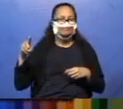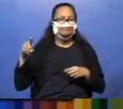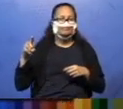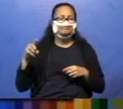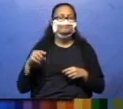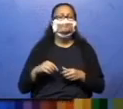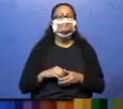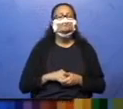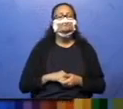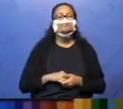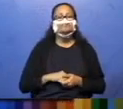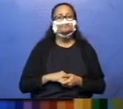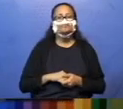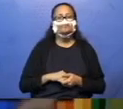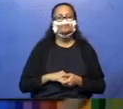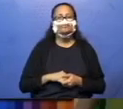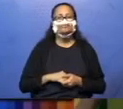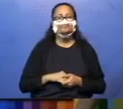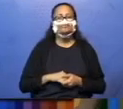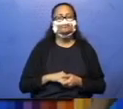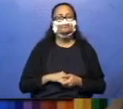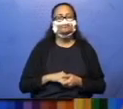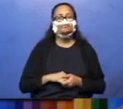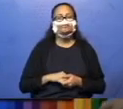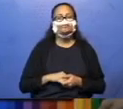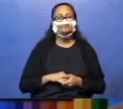tio em cima da vogal O.